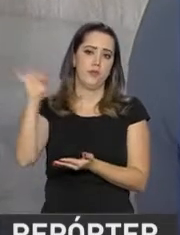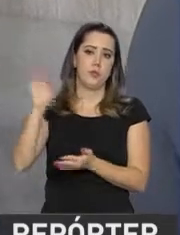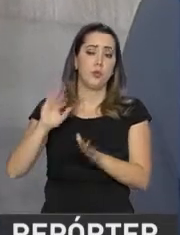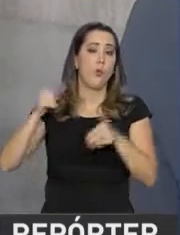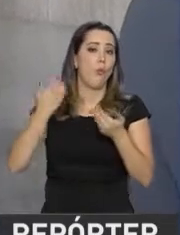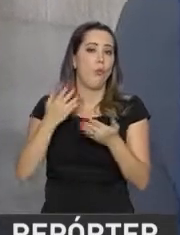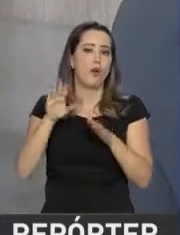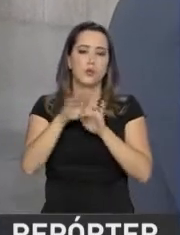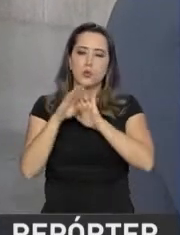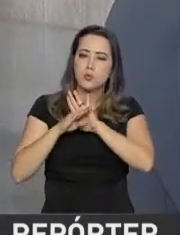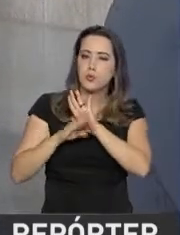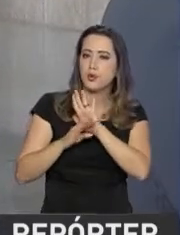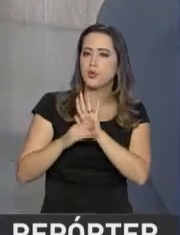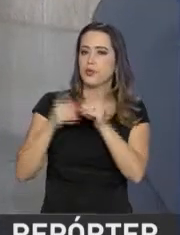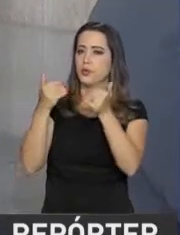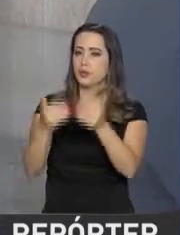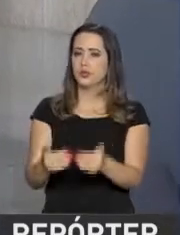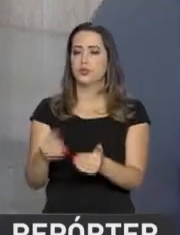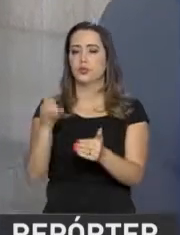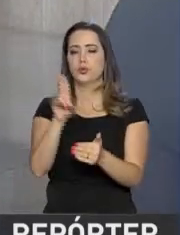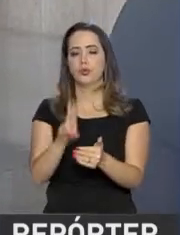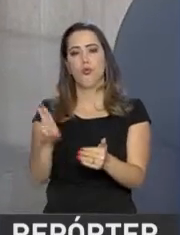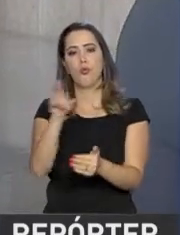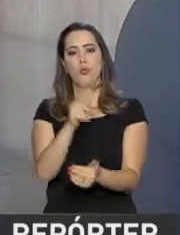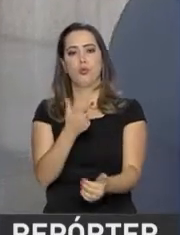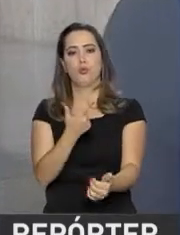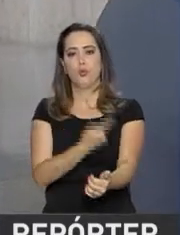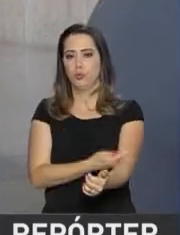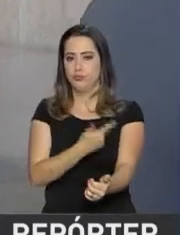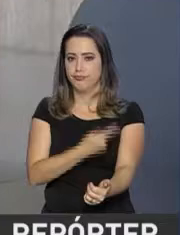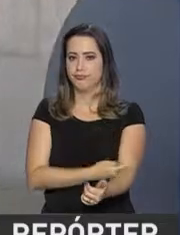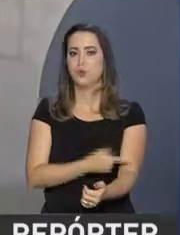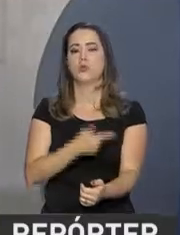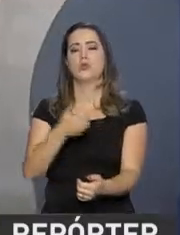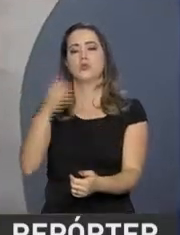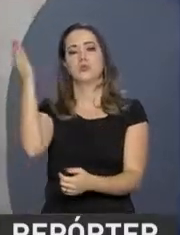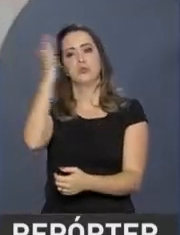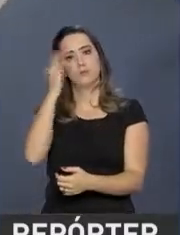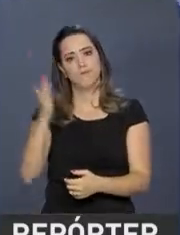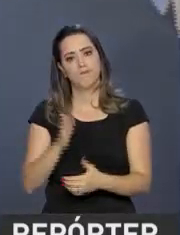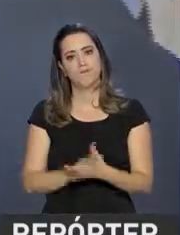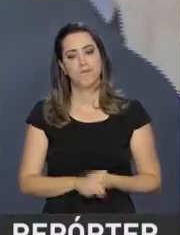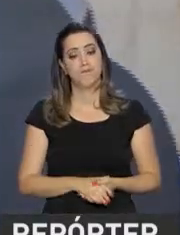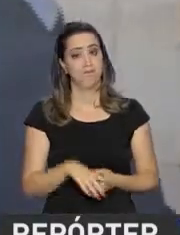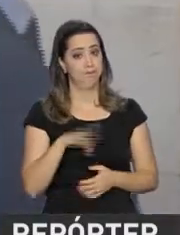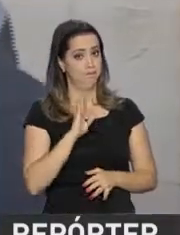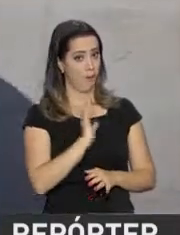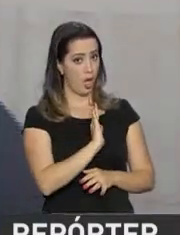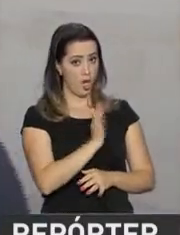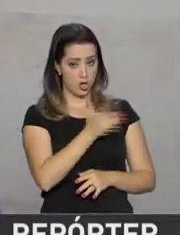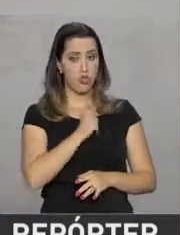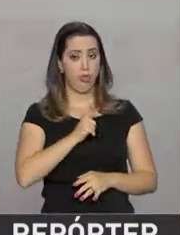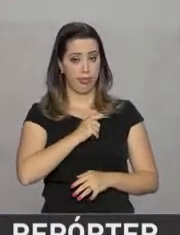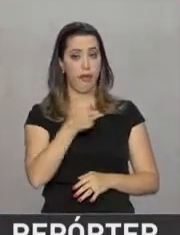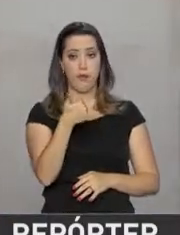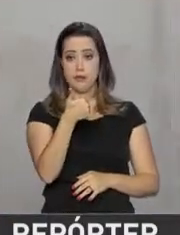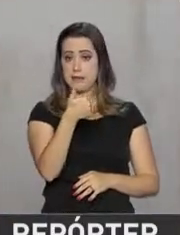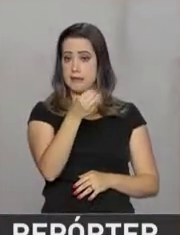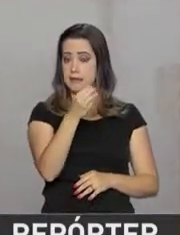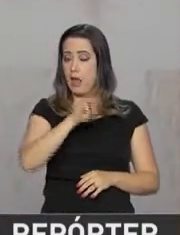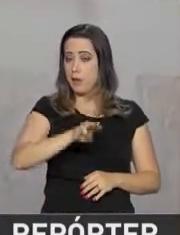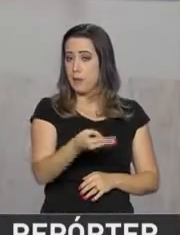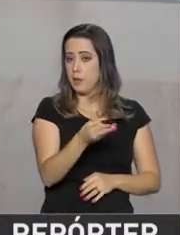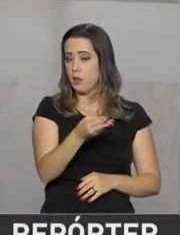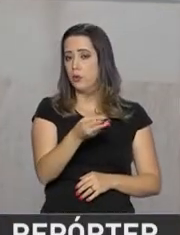projetos para enfrentar o consumo de drogas no brasil bom nós temos já assegurado 100 milhões para atender a